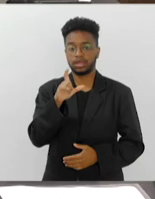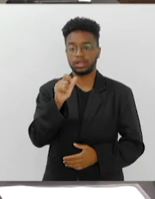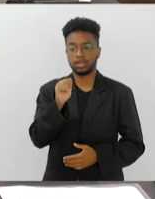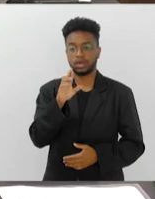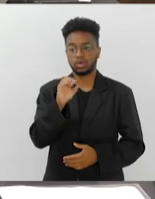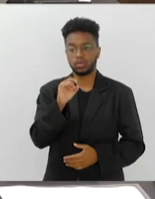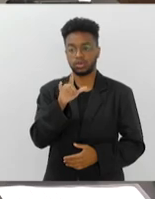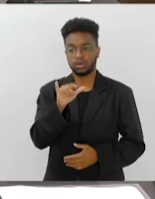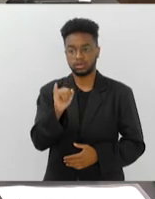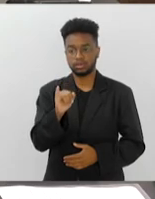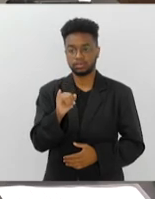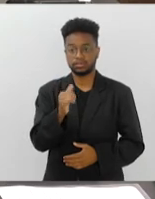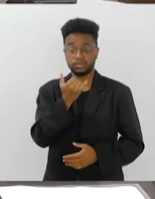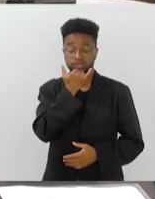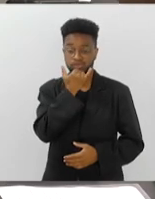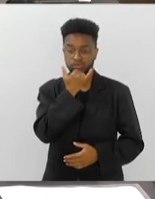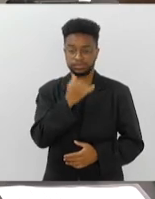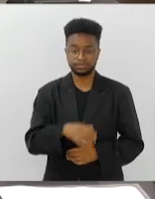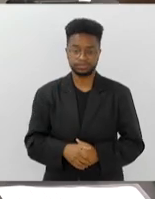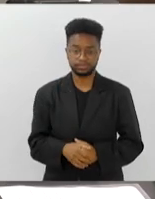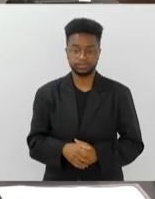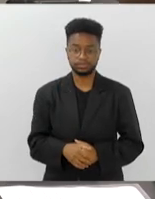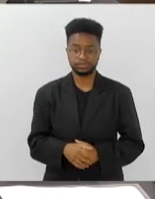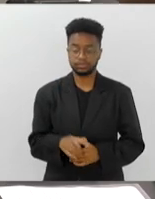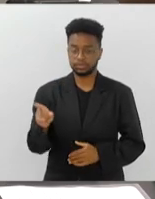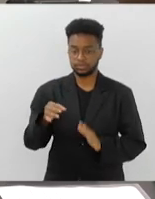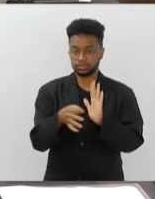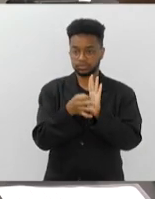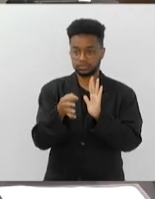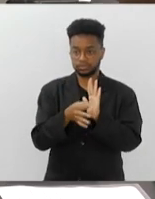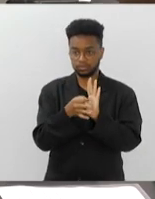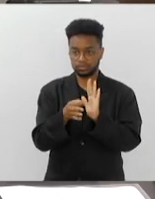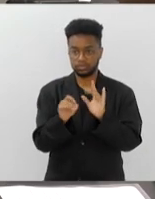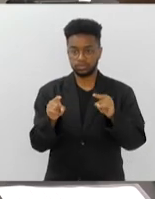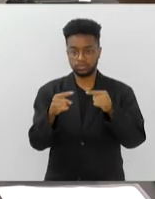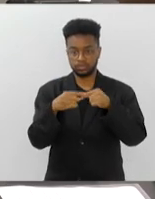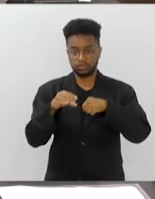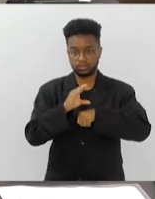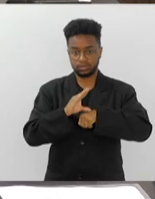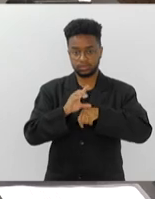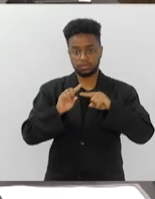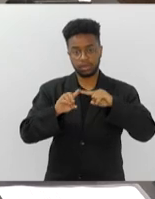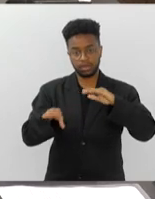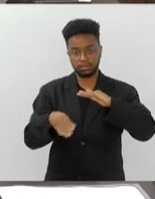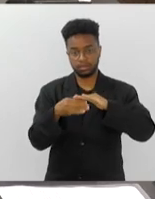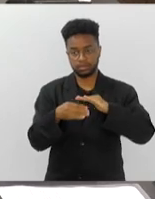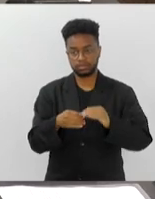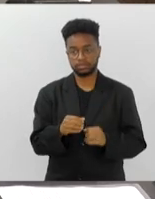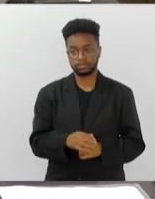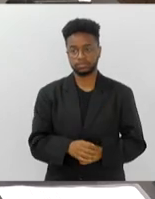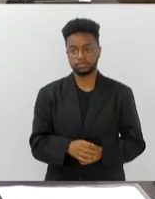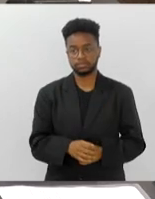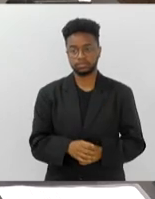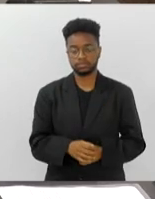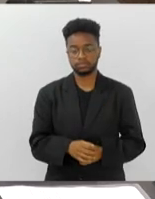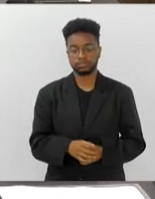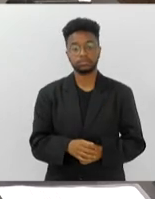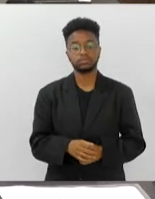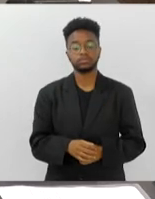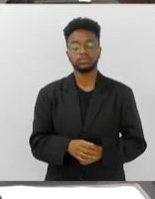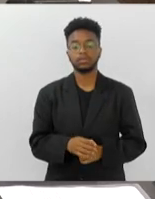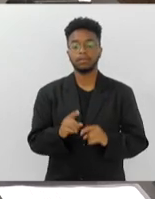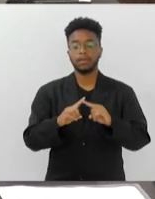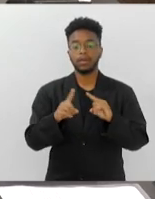Delaroli, desculpa. É o parecerista, pela constitucionalidade com emendas. Só uma observação, esse projeto já